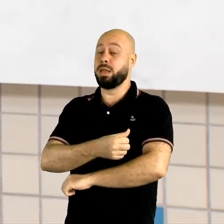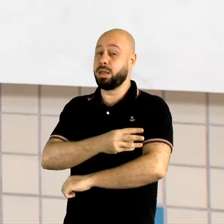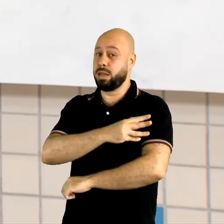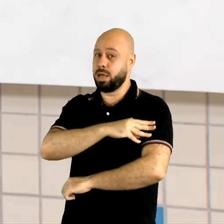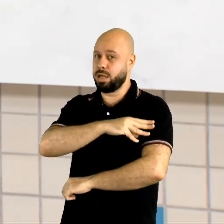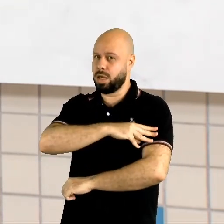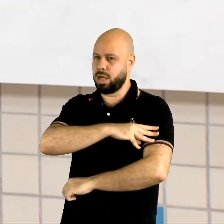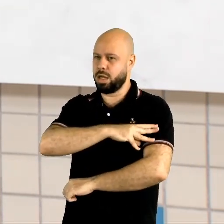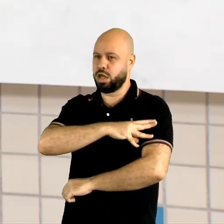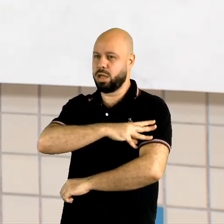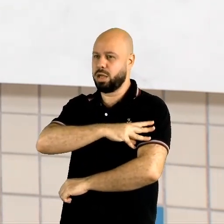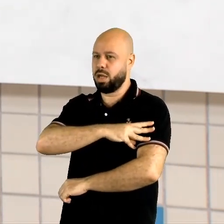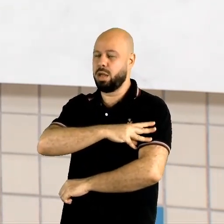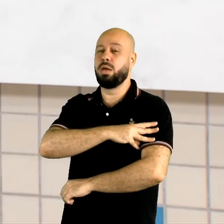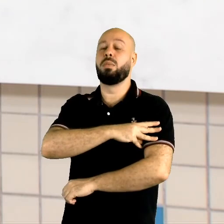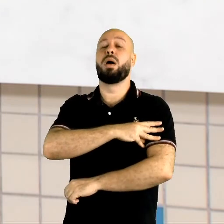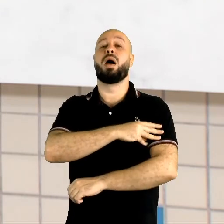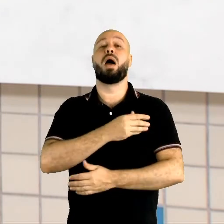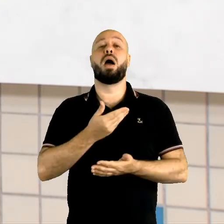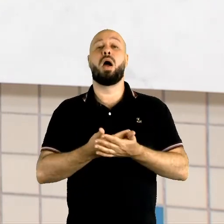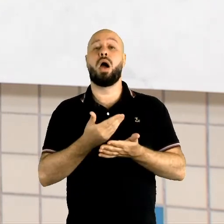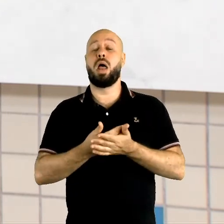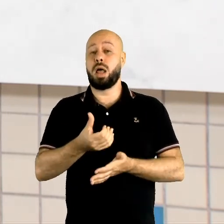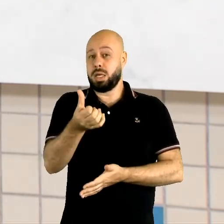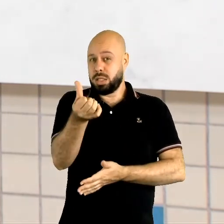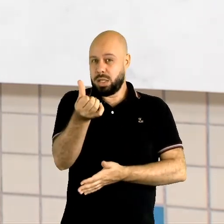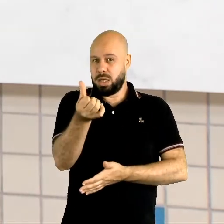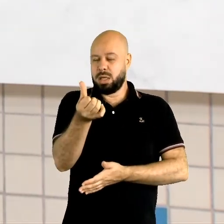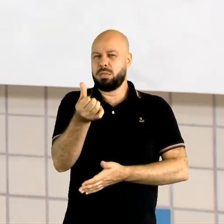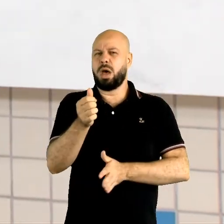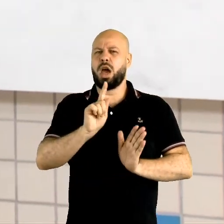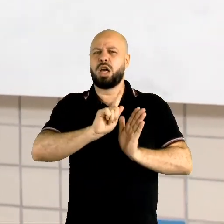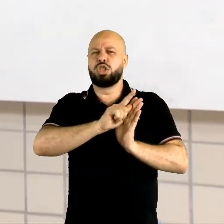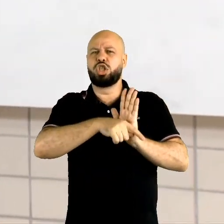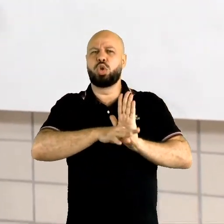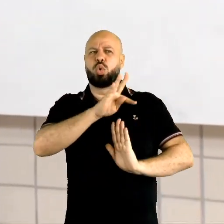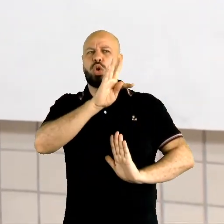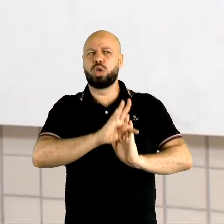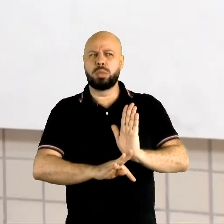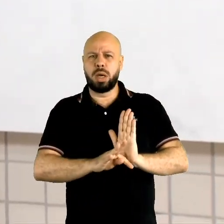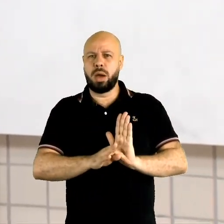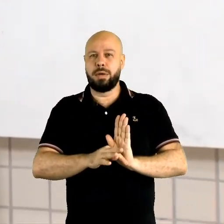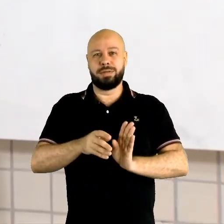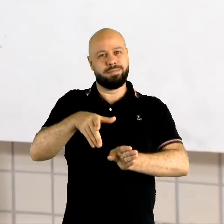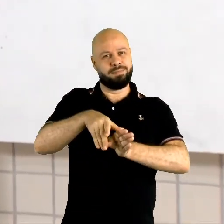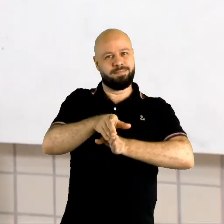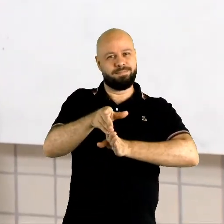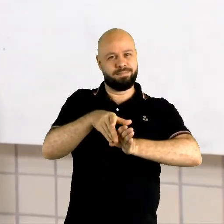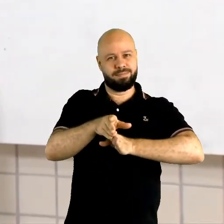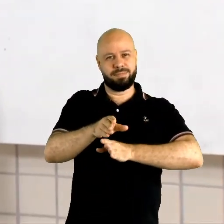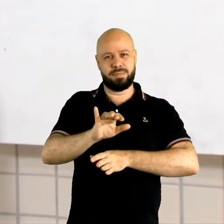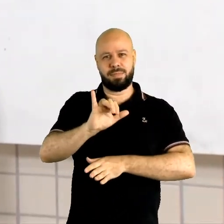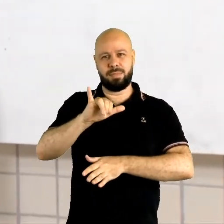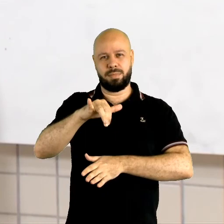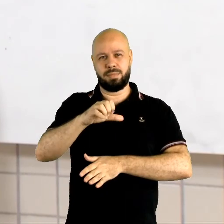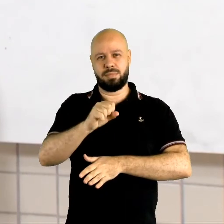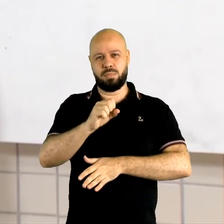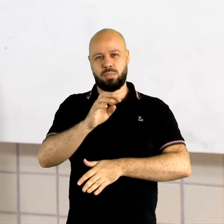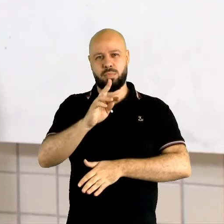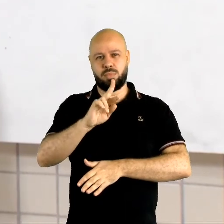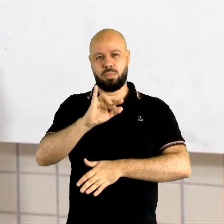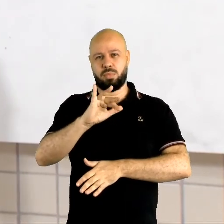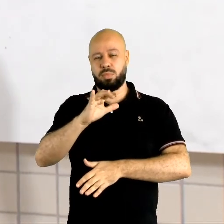tá? Gênero textual instrucional. A gente viu isso na última aula, lembra? Gênero